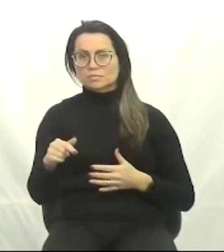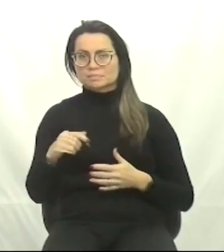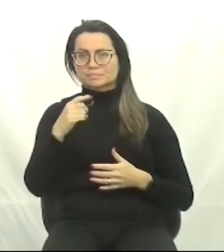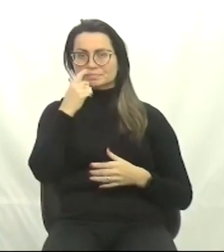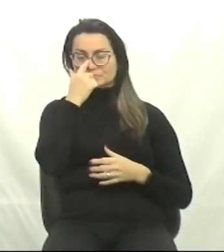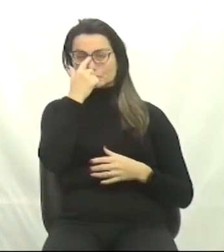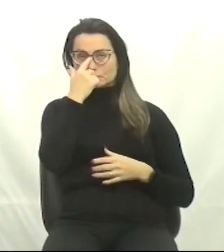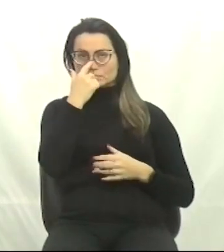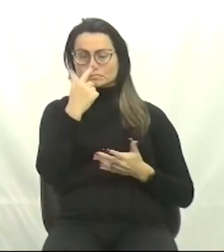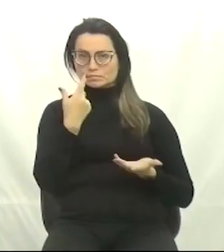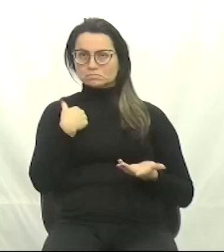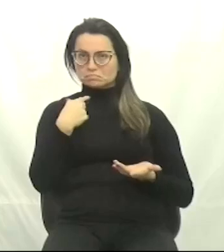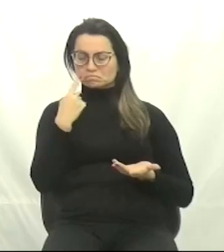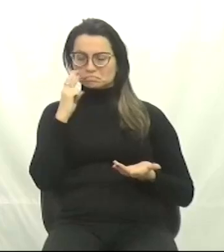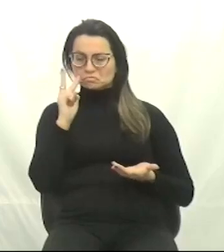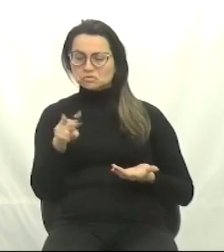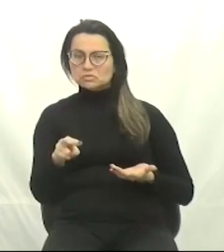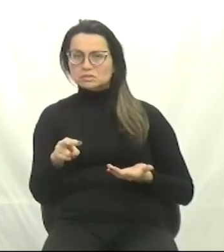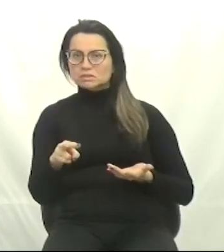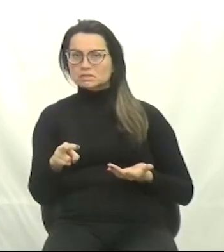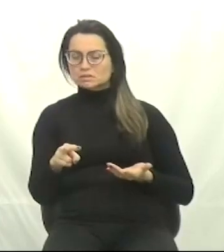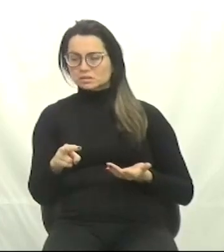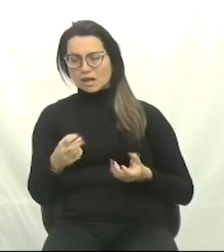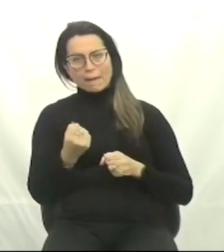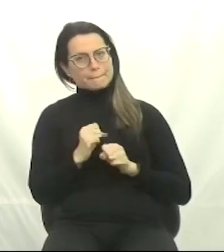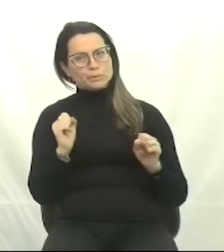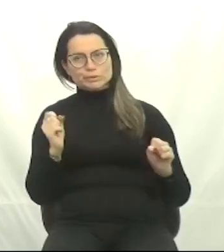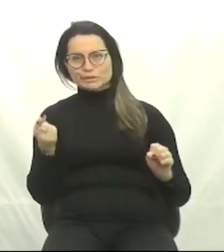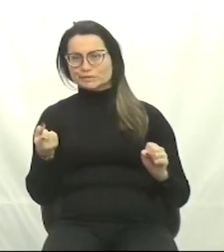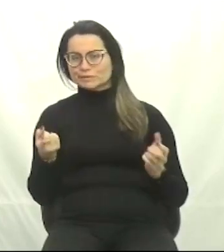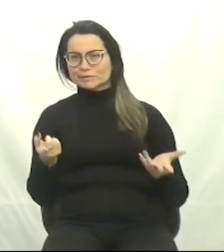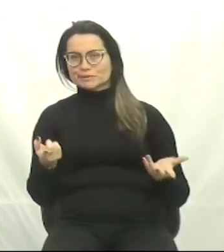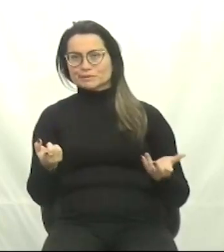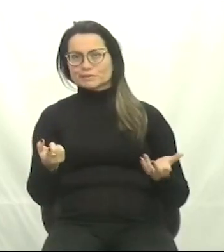vou confirmar, não é possível que ainda não tenham tirado aqueles